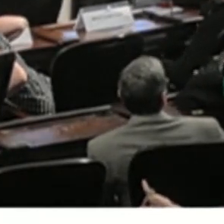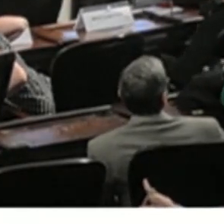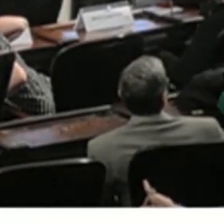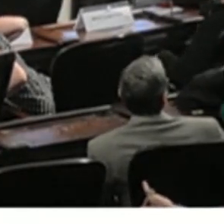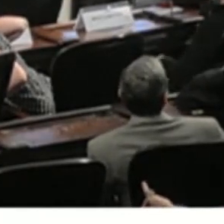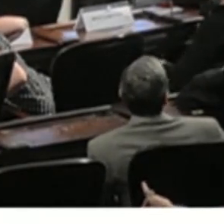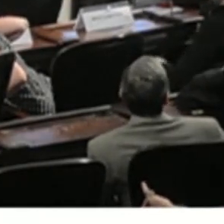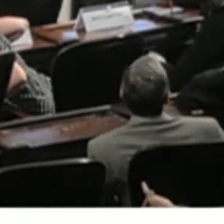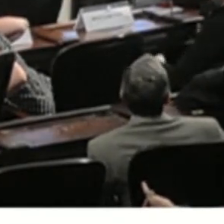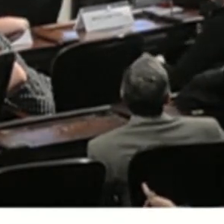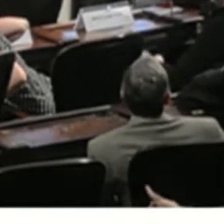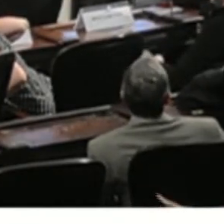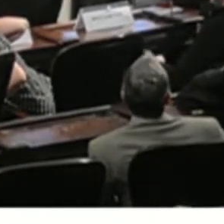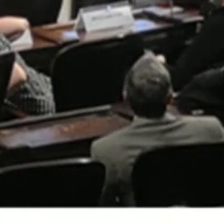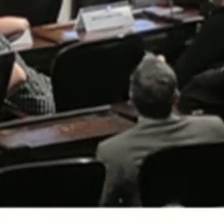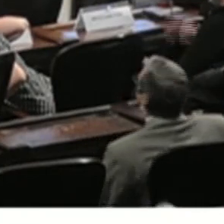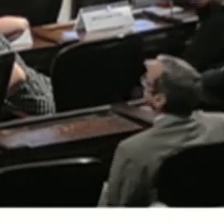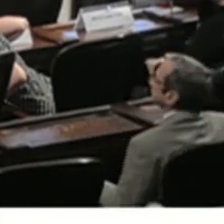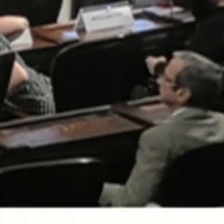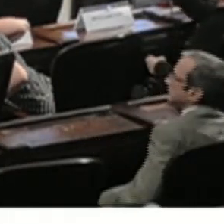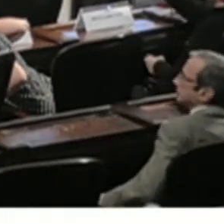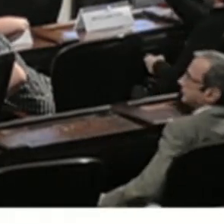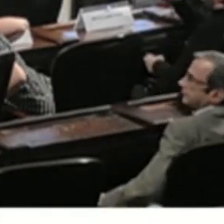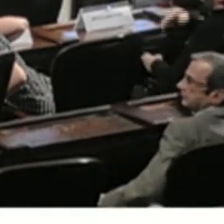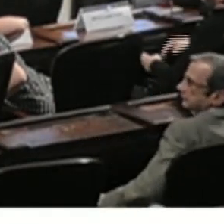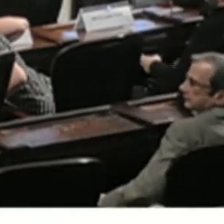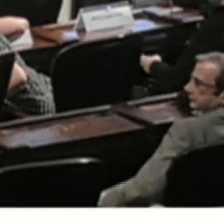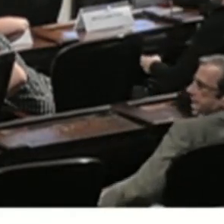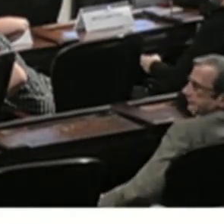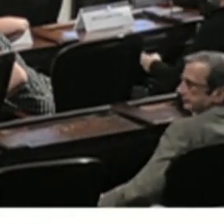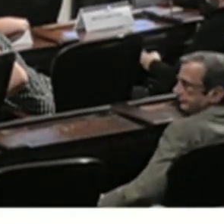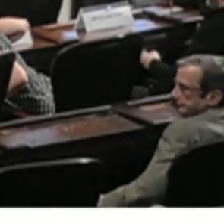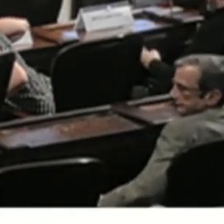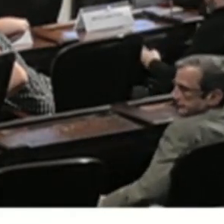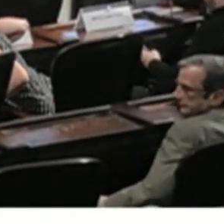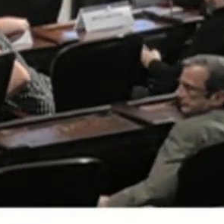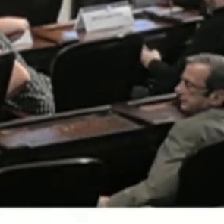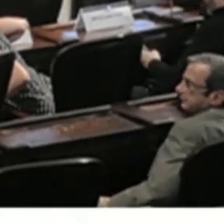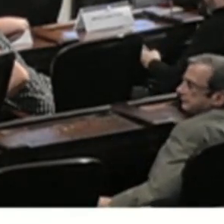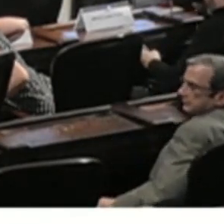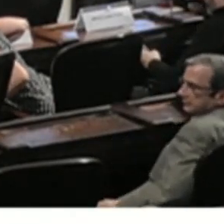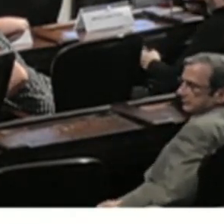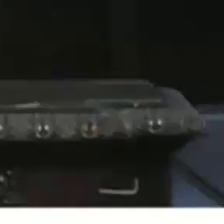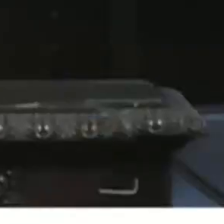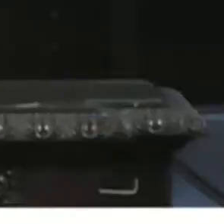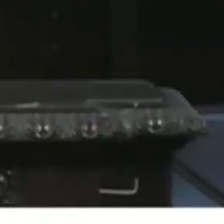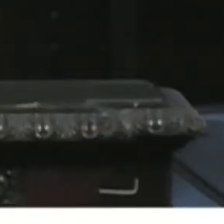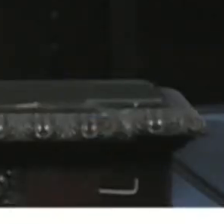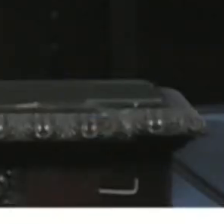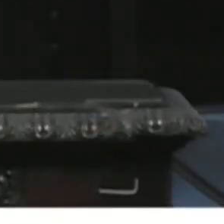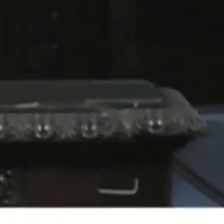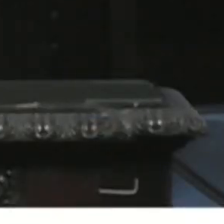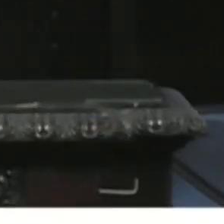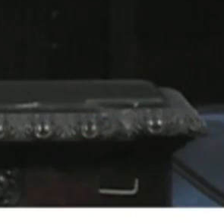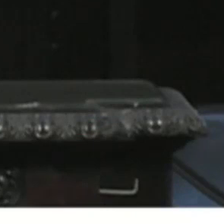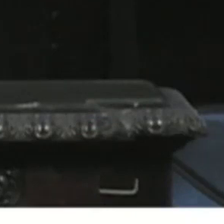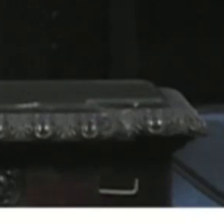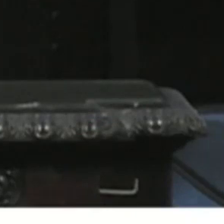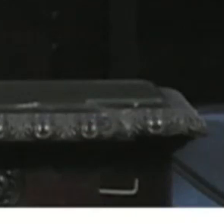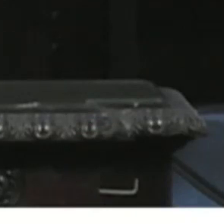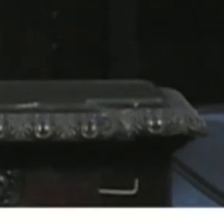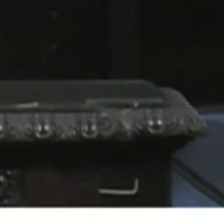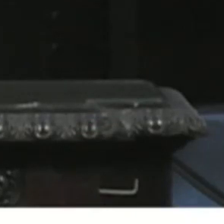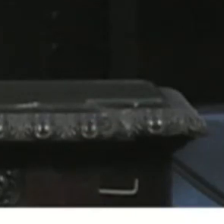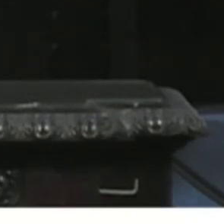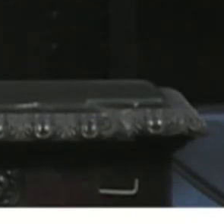autoridades presentes, senhoras e senhores, boa noite. Sob a proteção de Deus, declaro aberta essa sessão solene